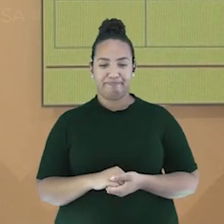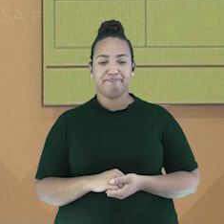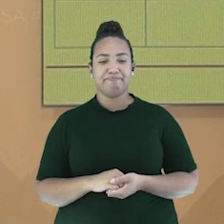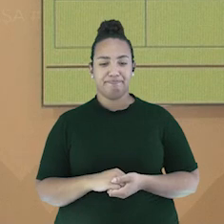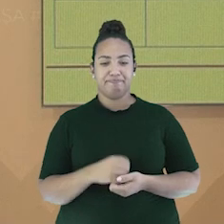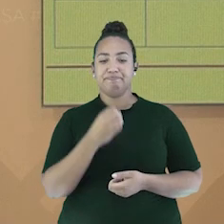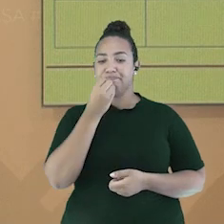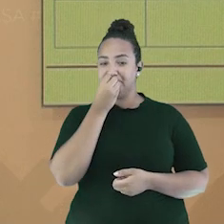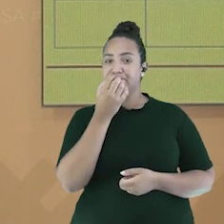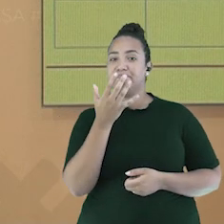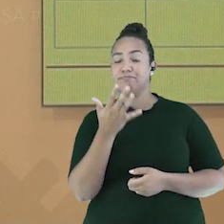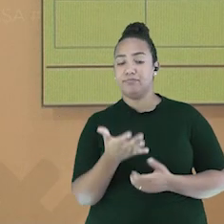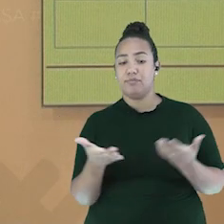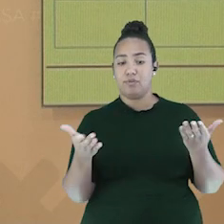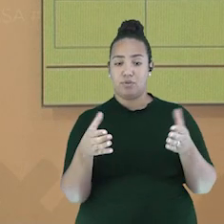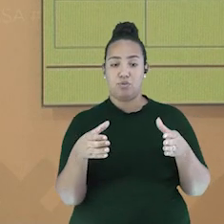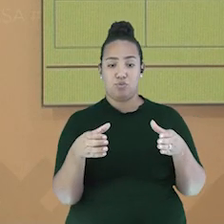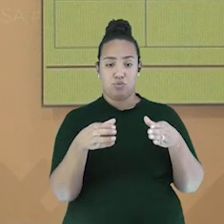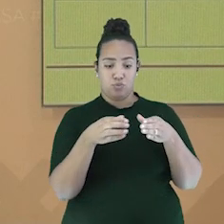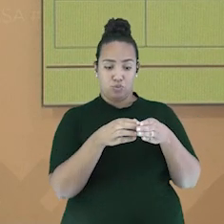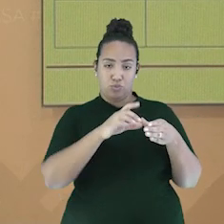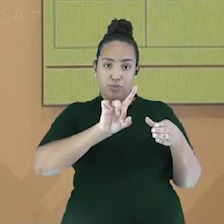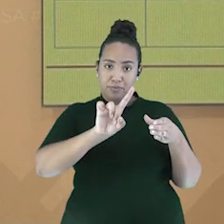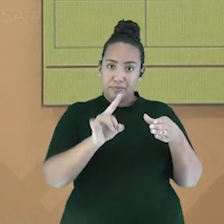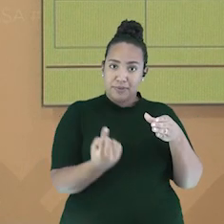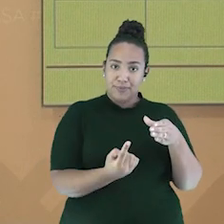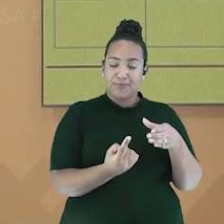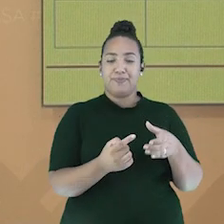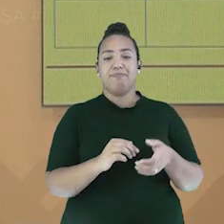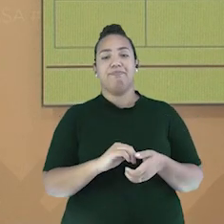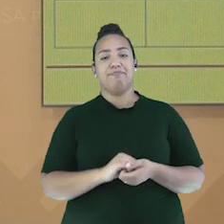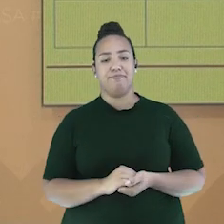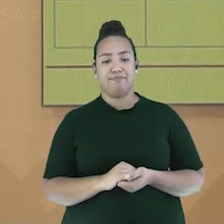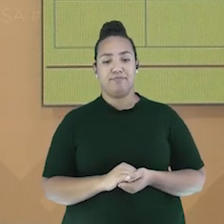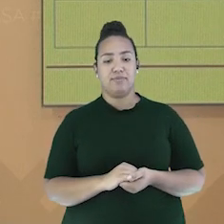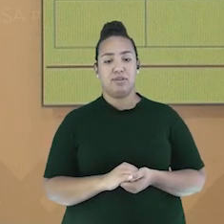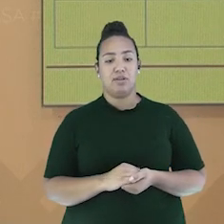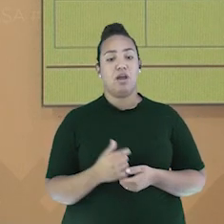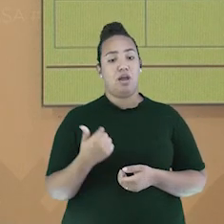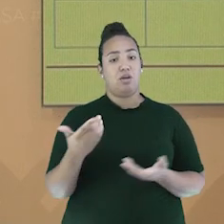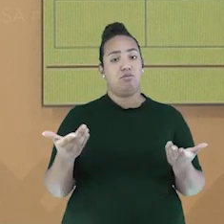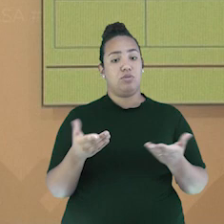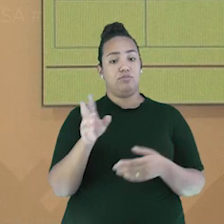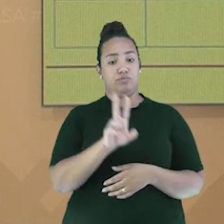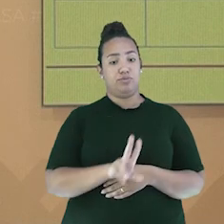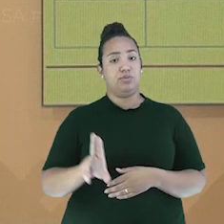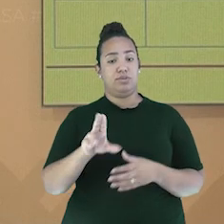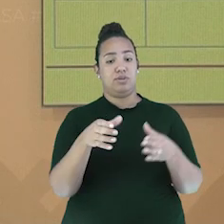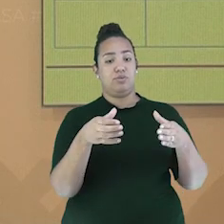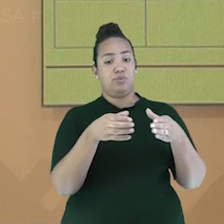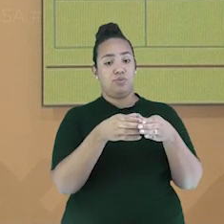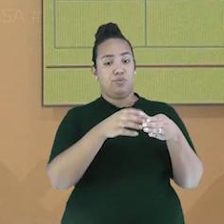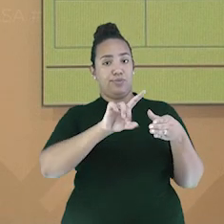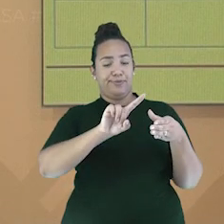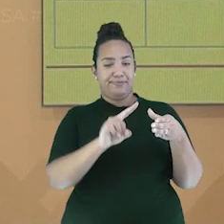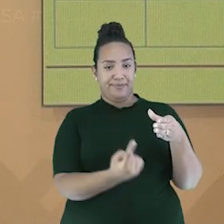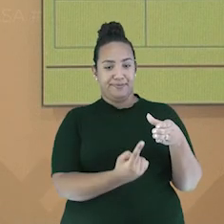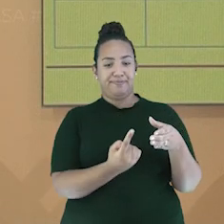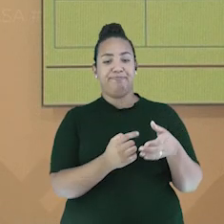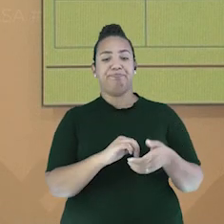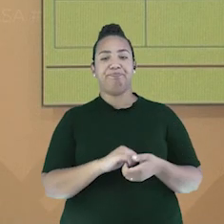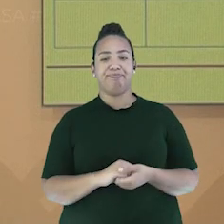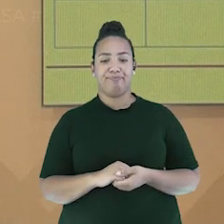ocupar a ordem da unidade de milhar E com isso acabamos utilizando a classe de milhar agora